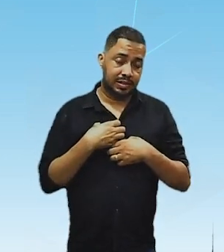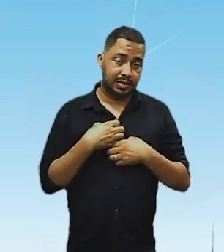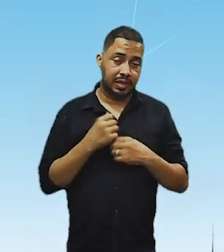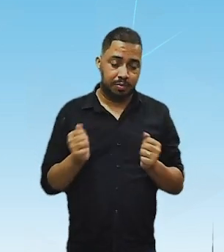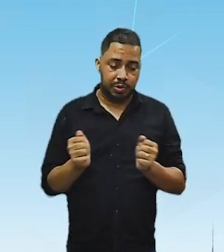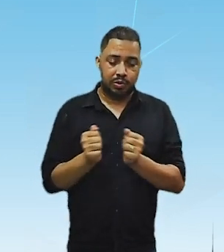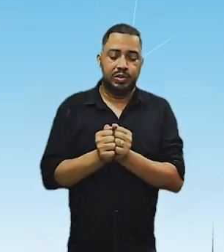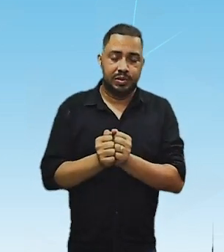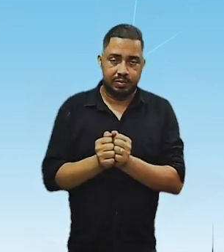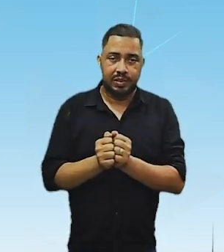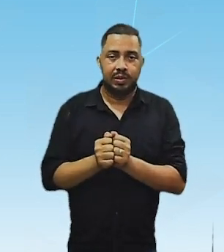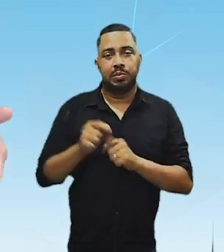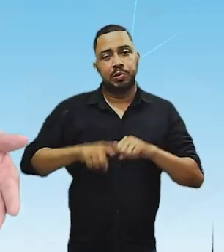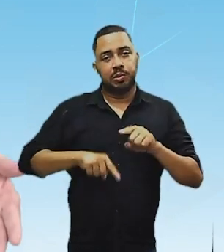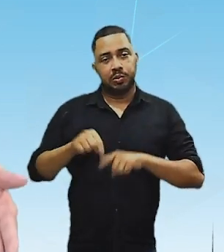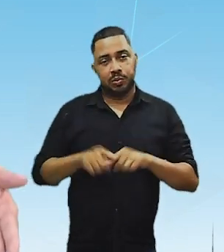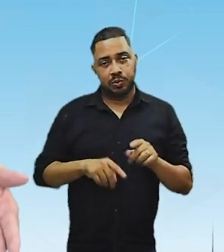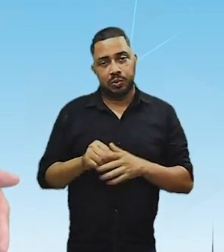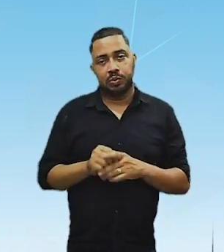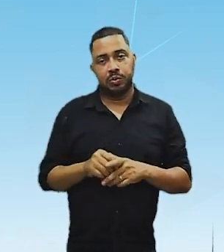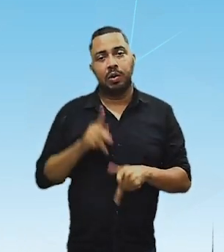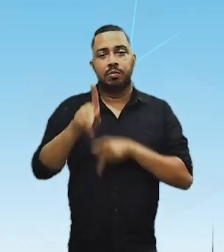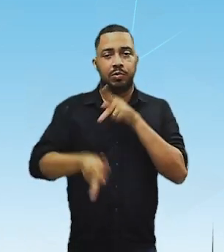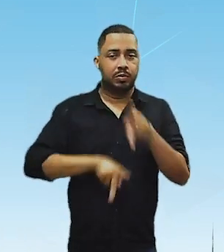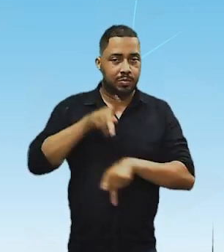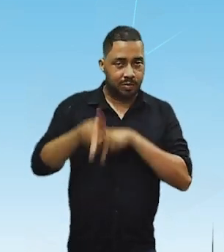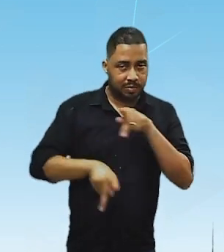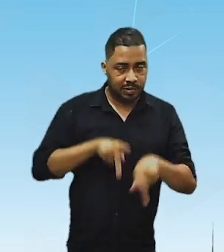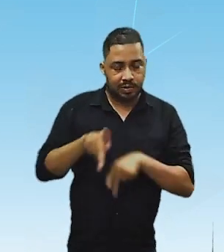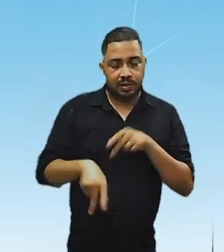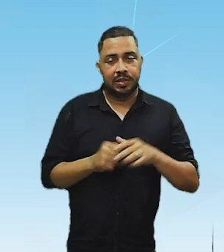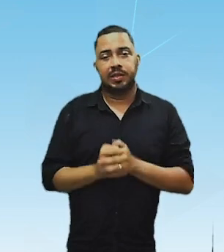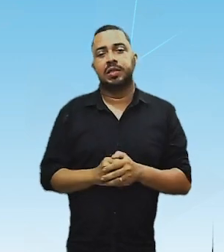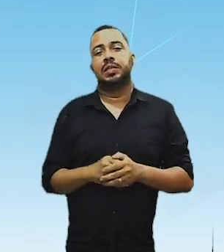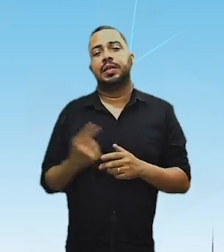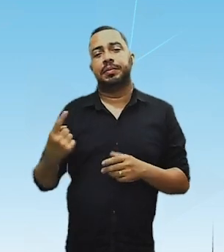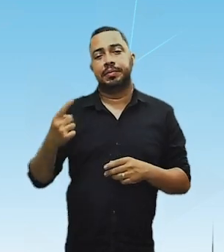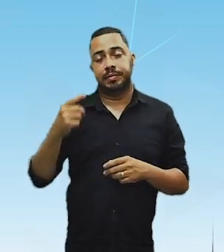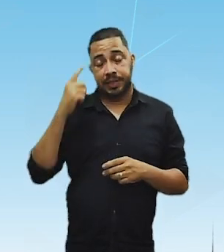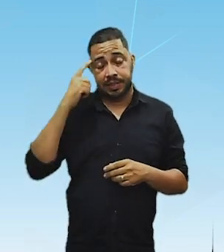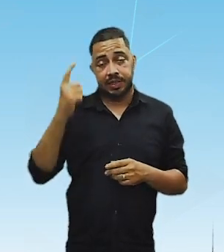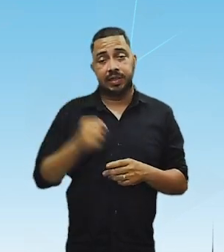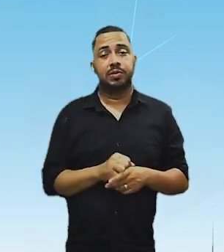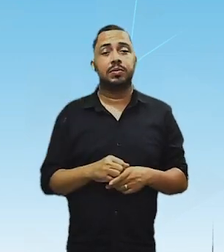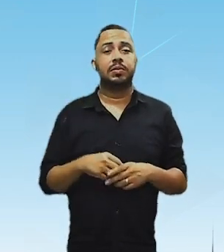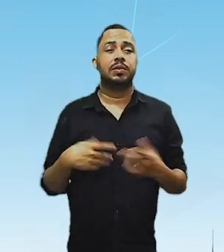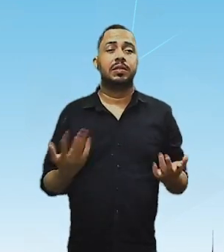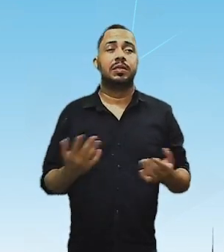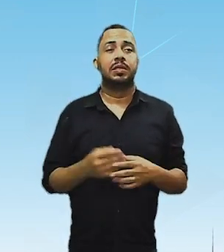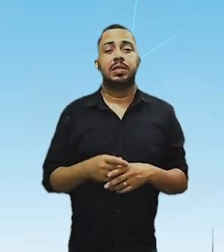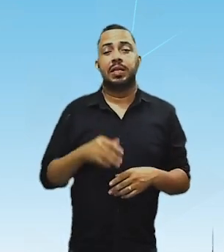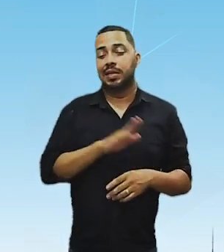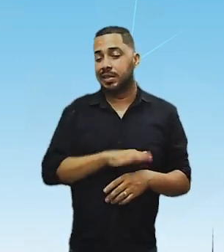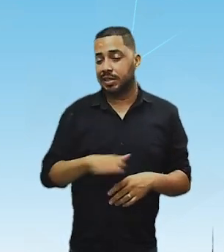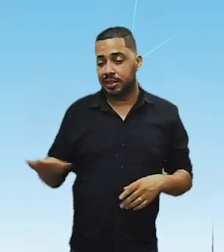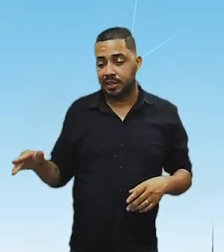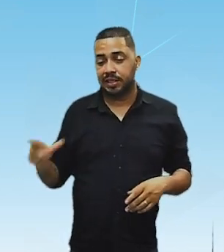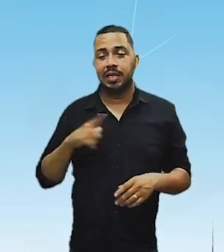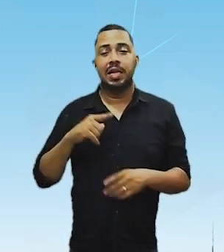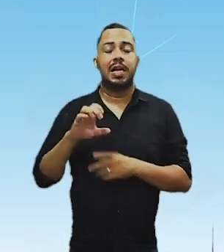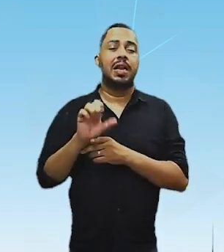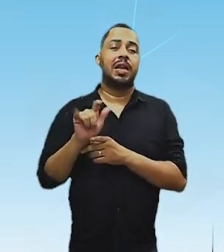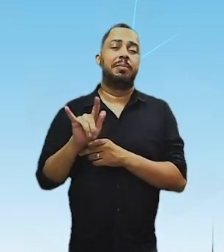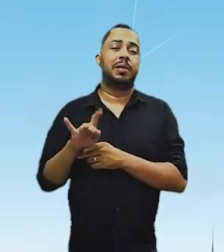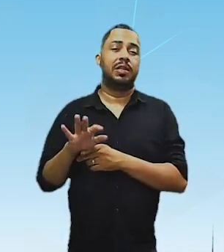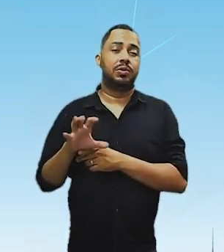o produto ao público, a esse público que é pensado, que é justamente a criança. Tanto o elemento verbal